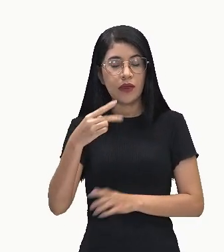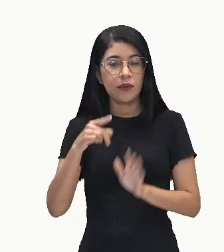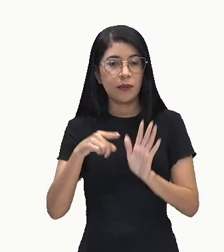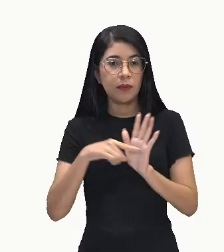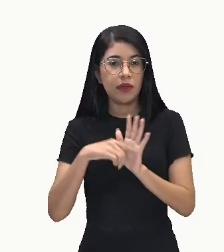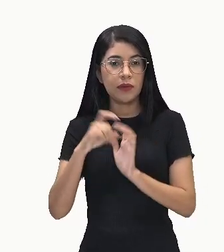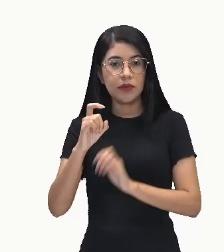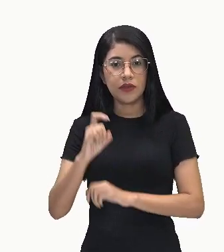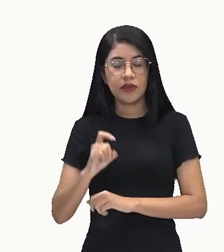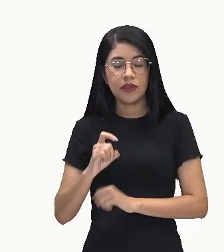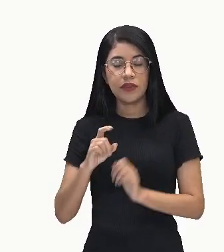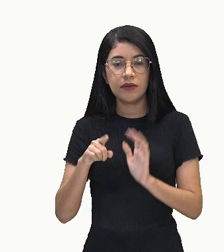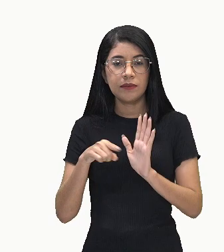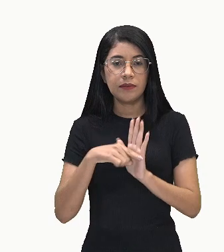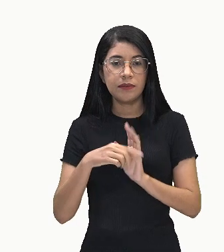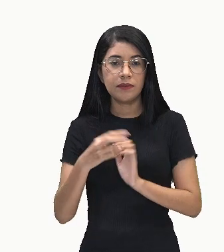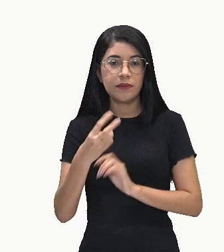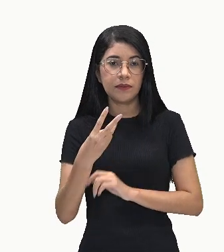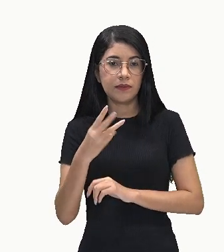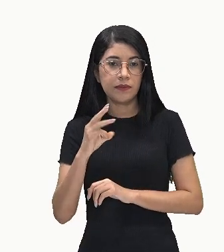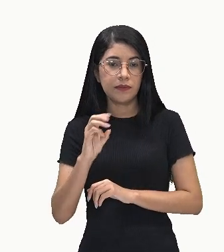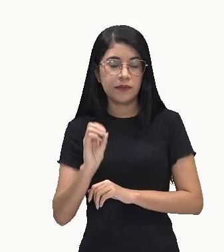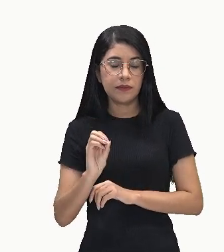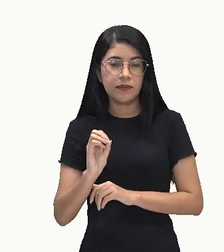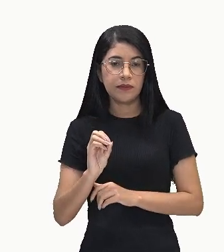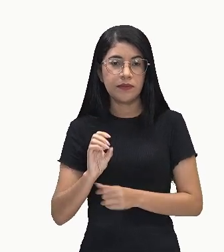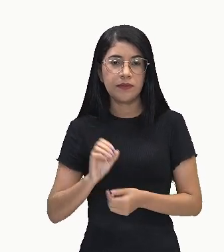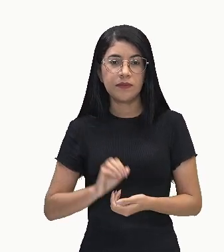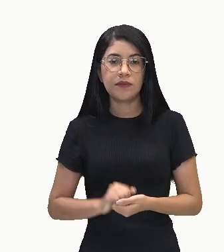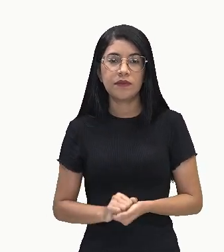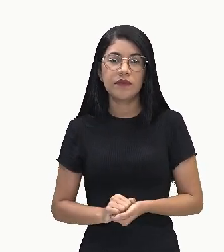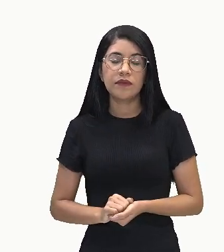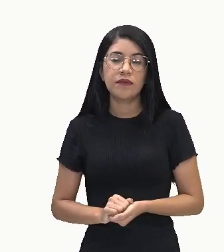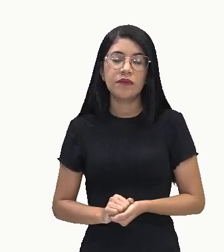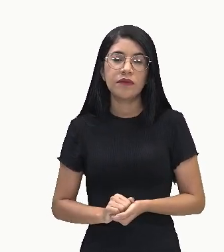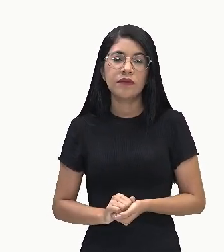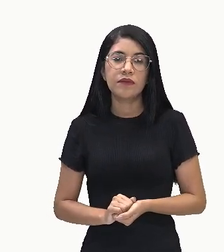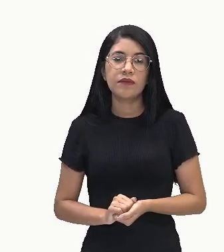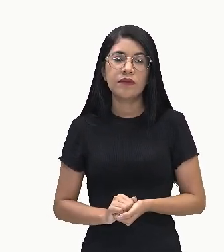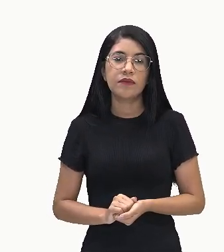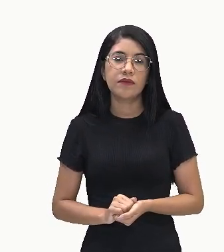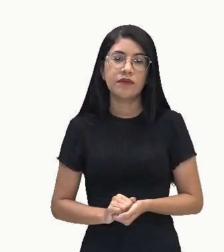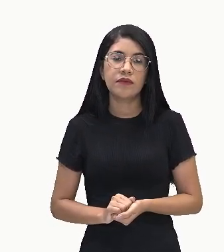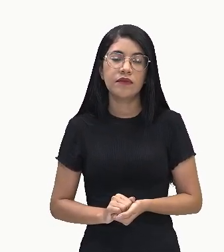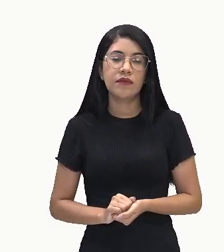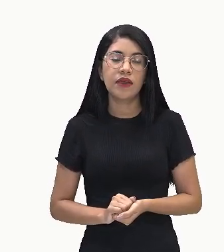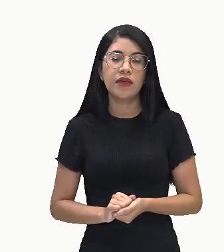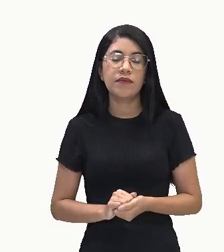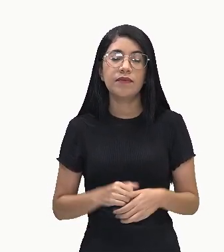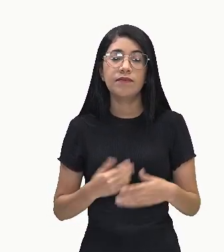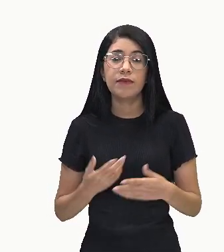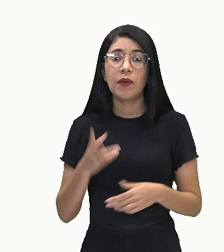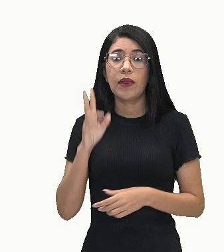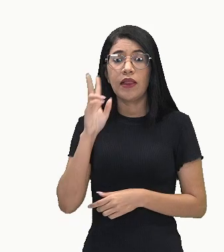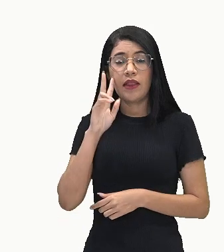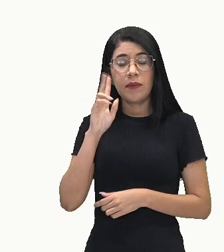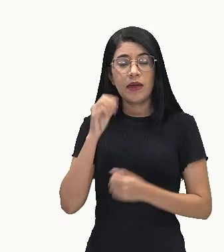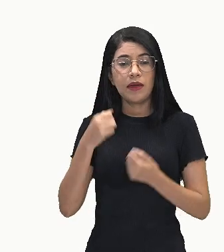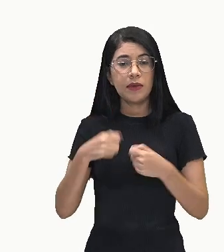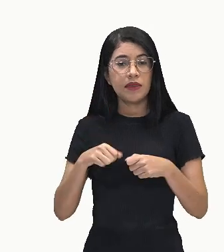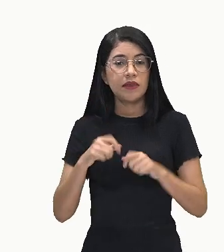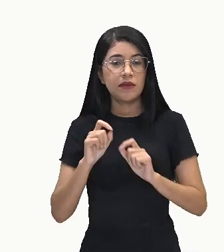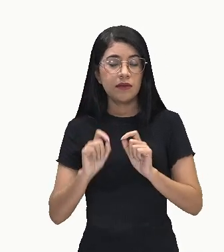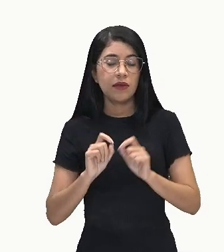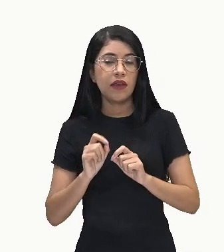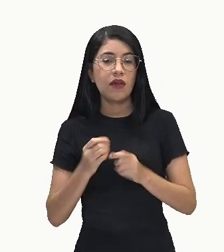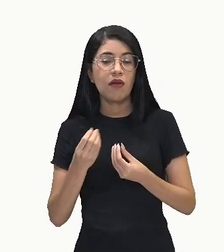menos x menos 30. Então, ó, é importante nós lembrarmos que para calcular as